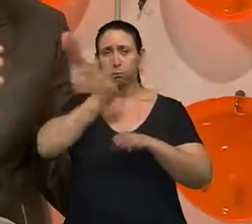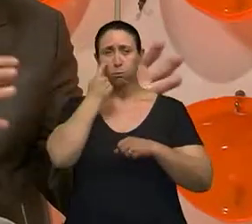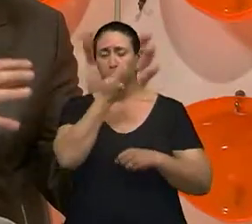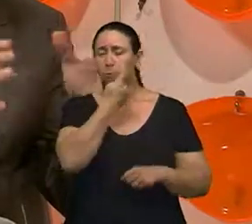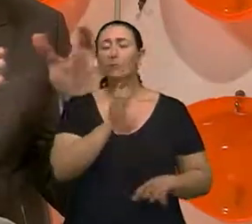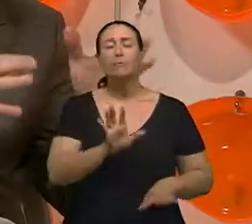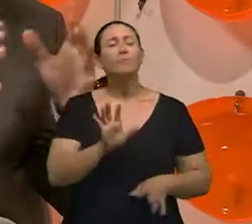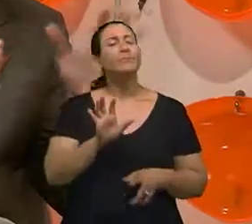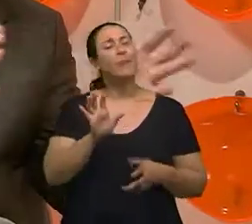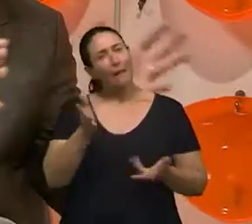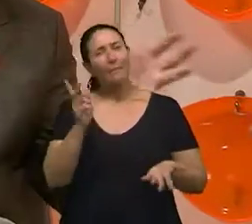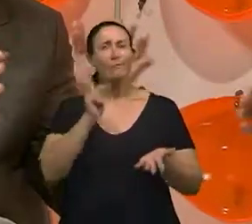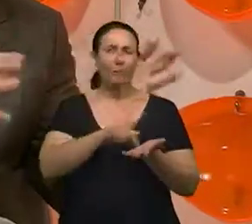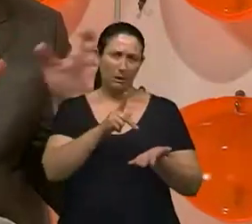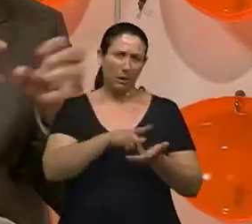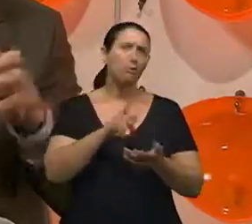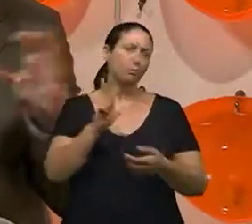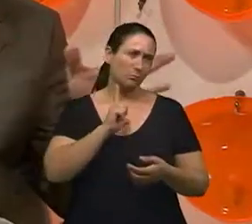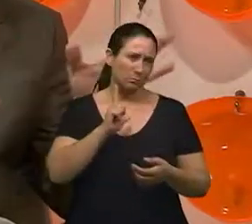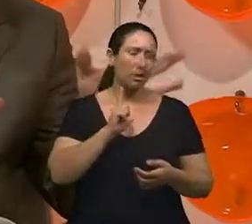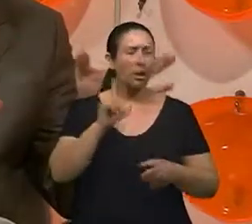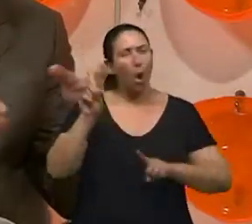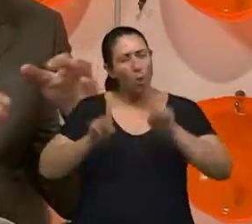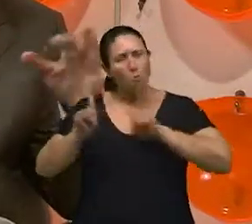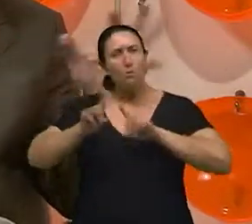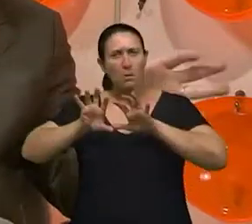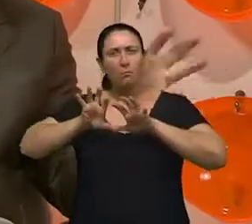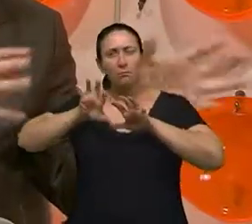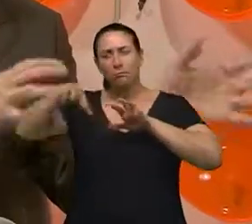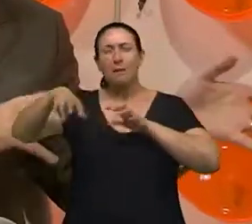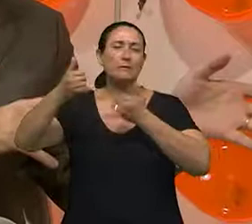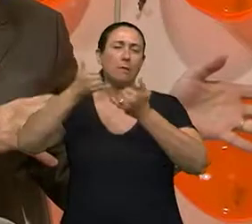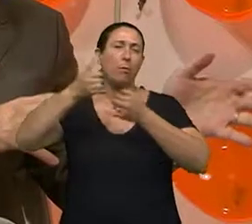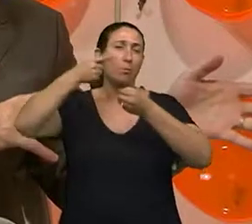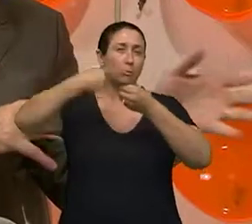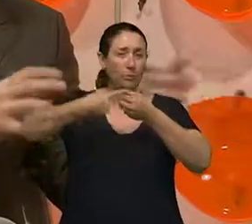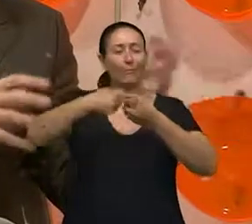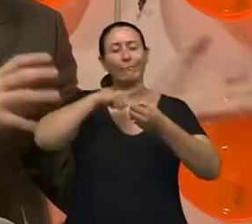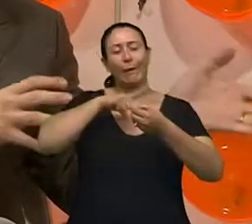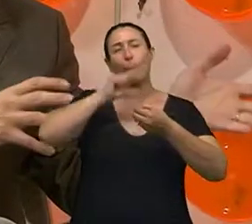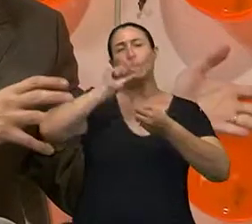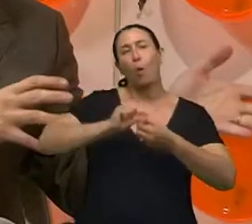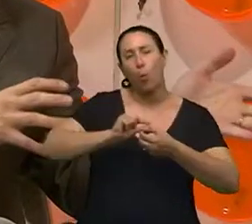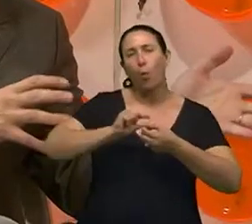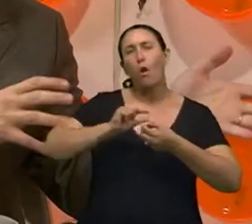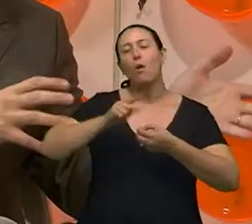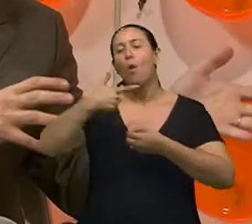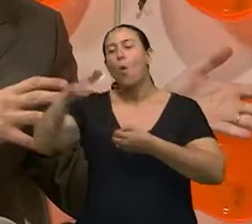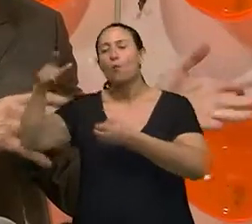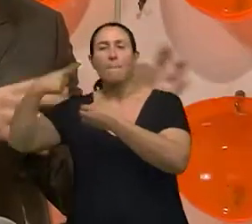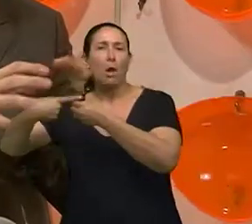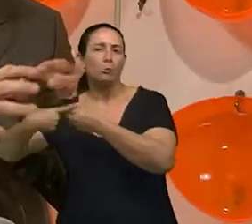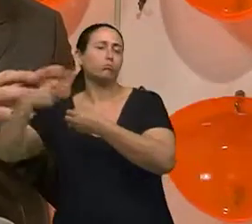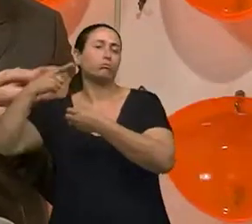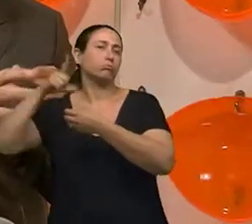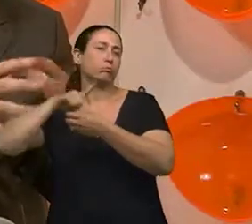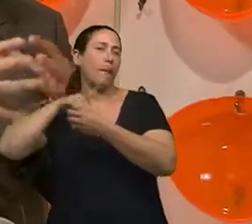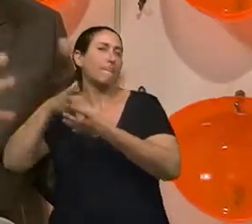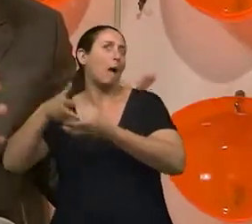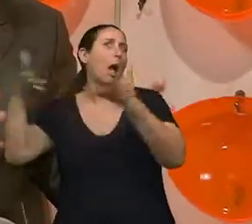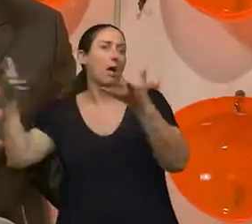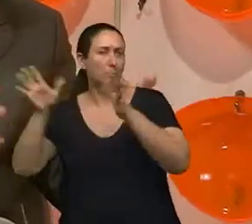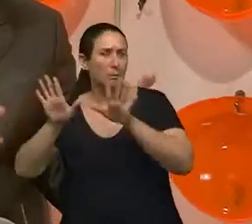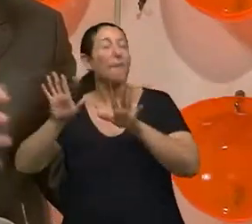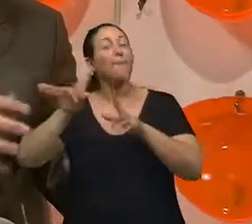existem aquelas distorções concentrações. Existem municípios com menor número ou com claro. Nenhum oftalmologista, mas